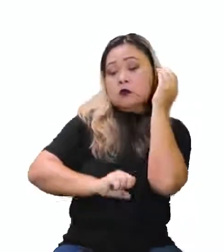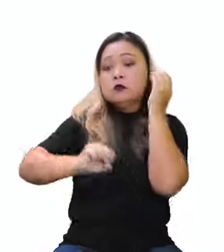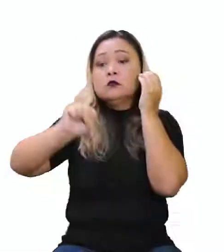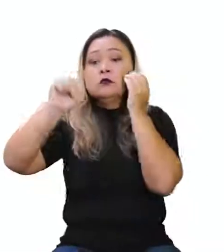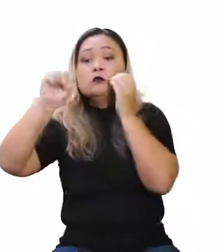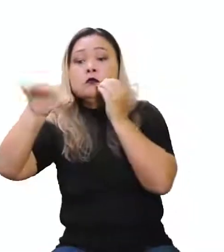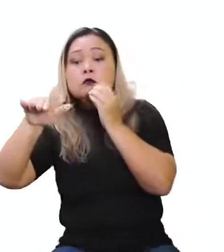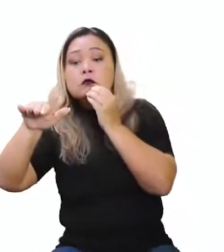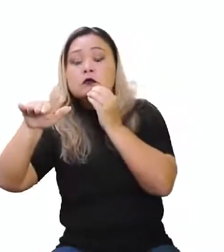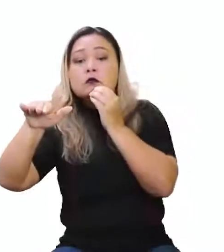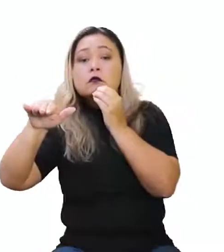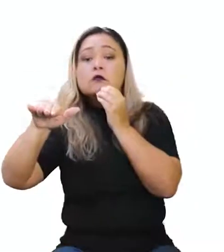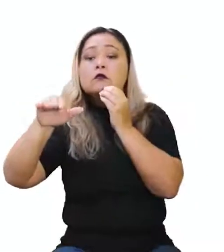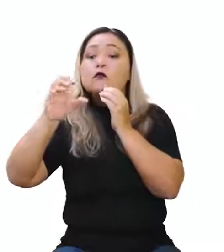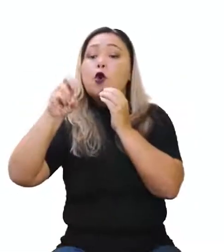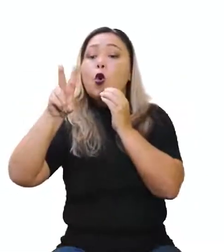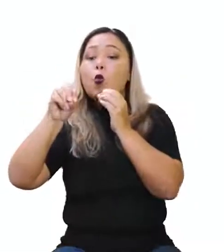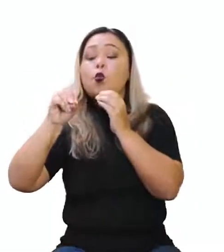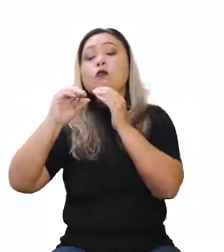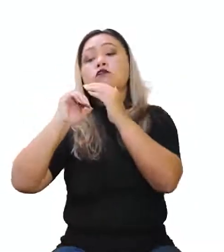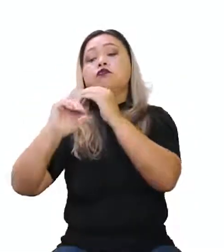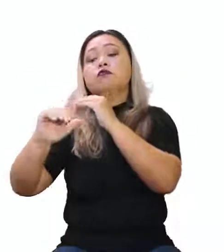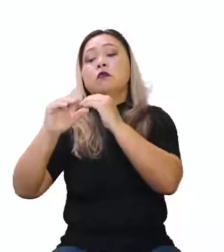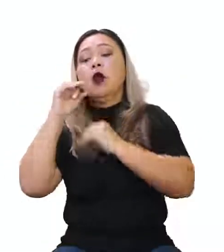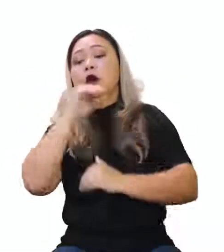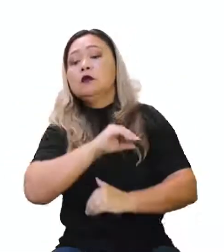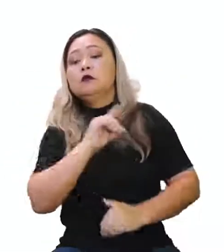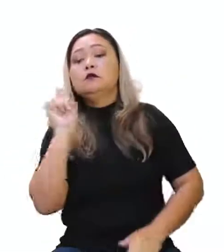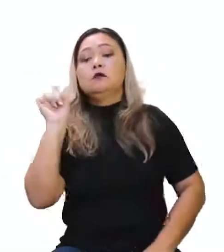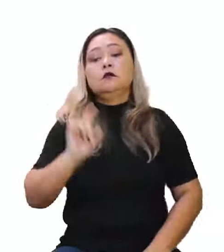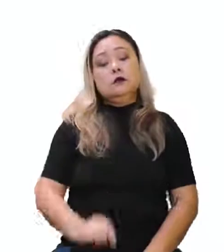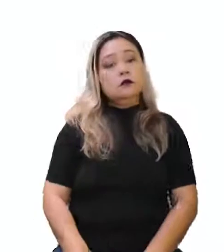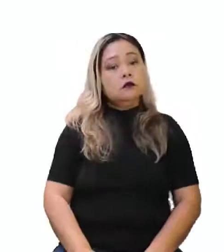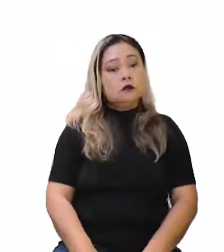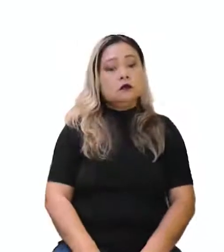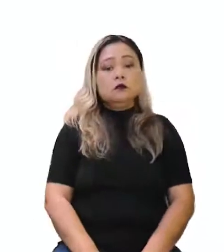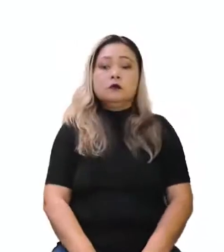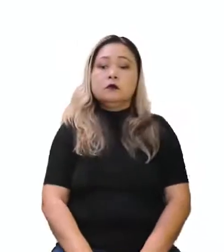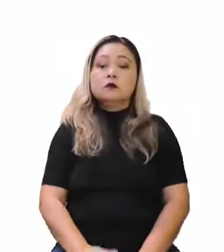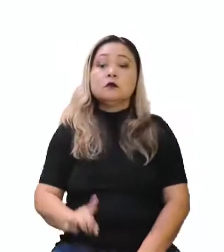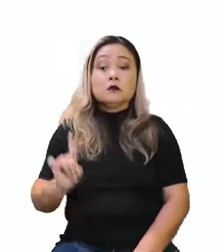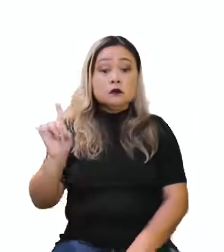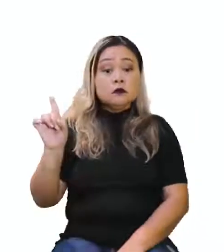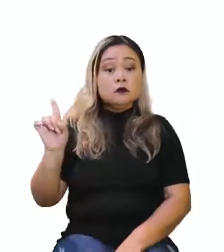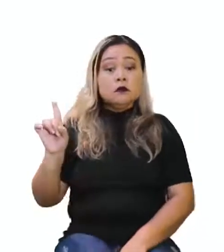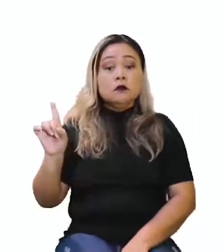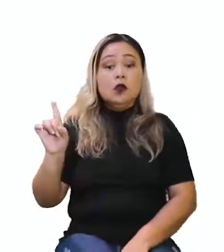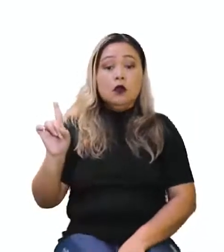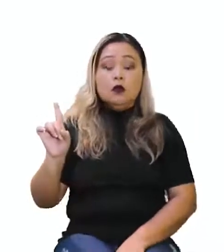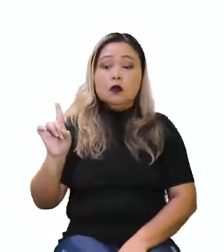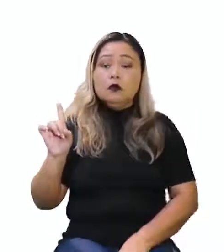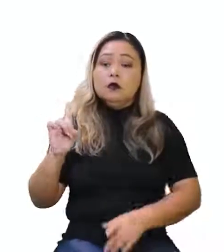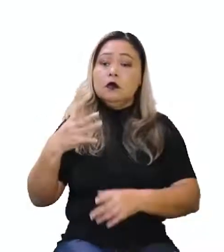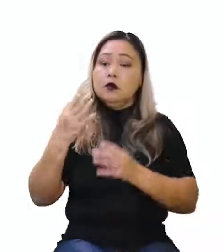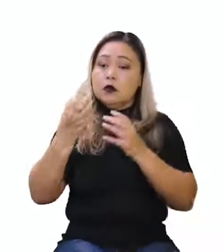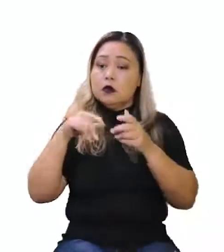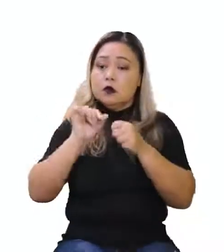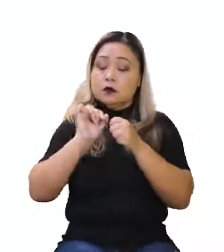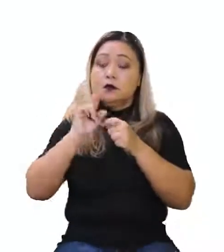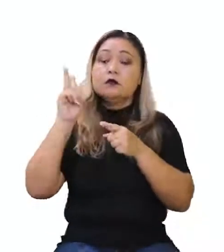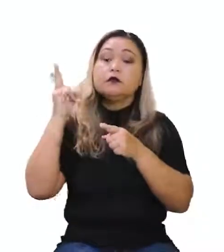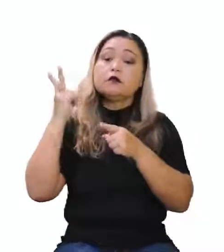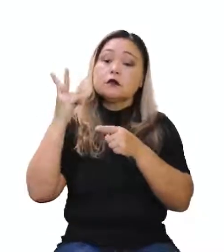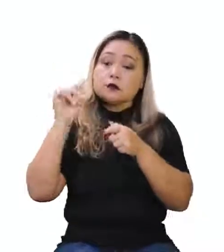mandado diretamente para onde esse ovo? Para a incubadora, tá? Aí é criação de ovos para a produção